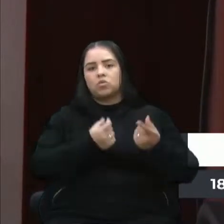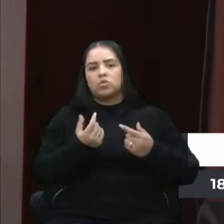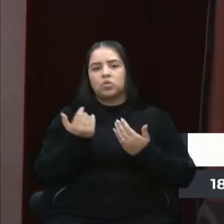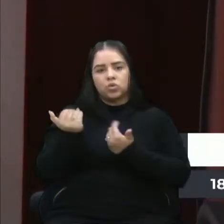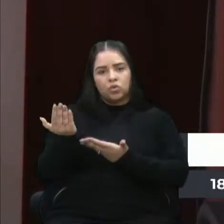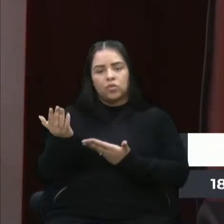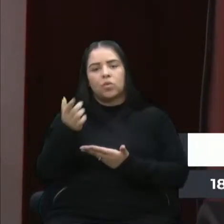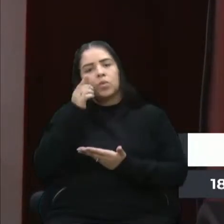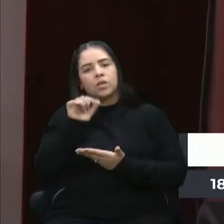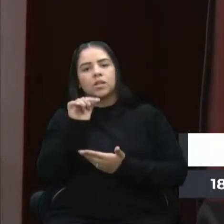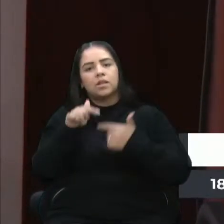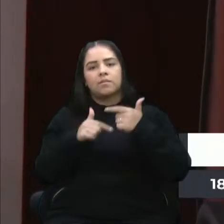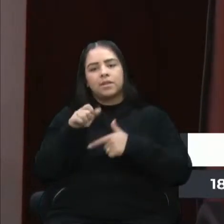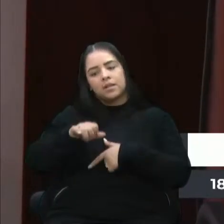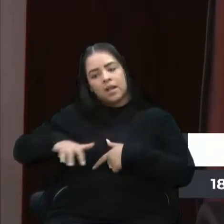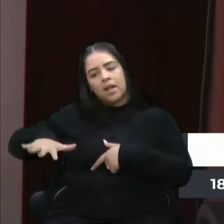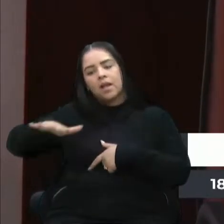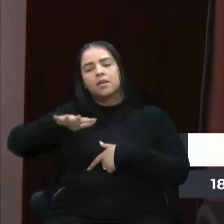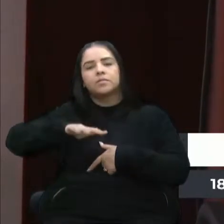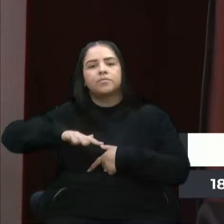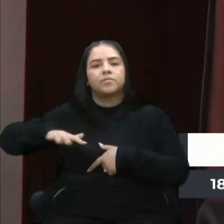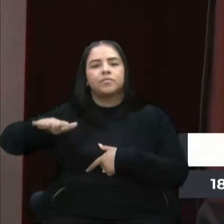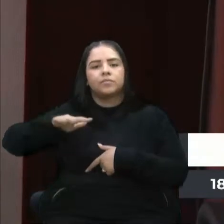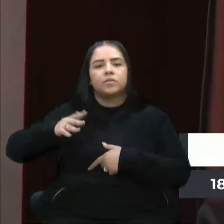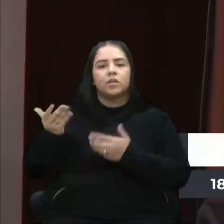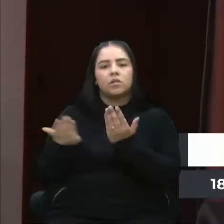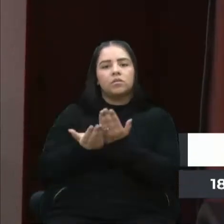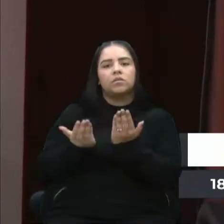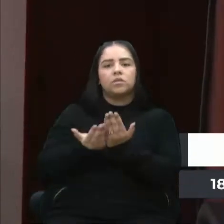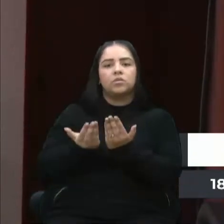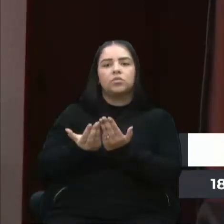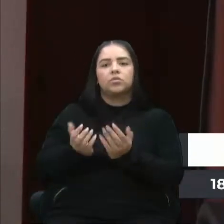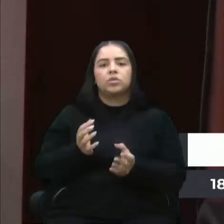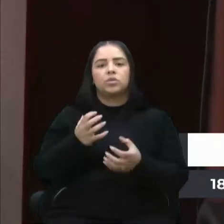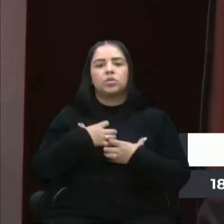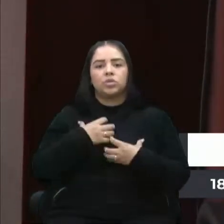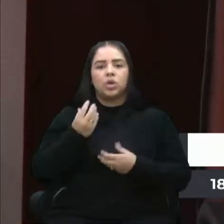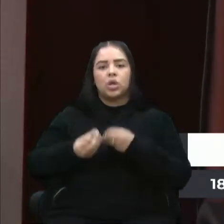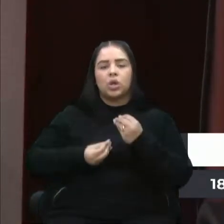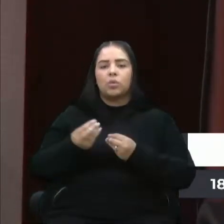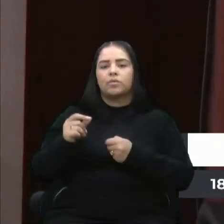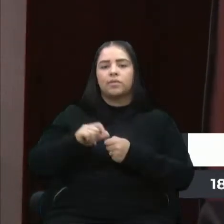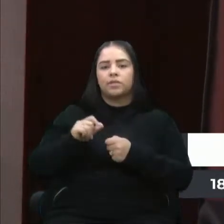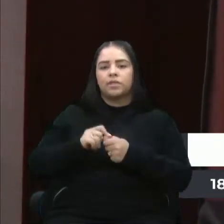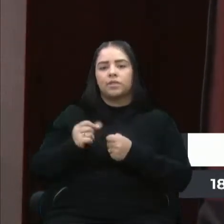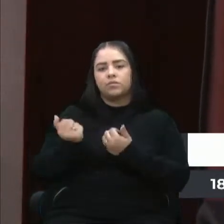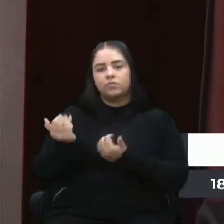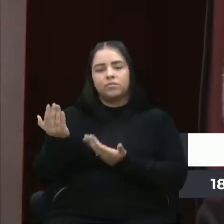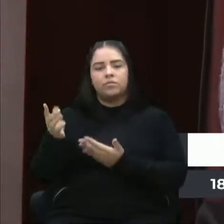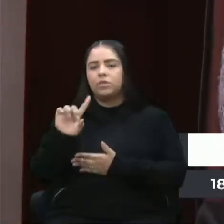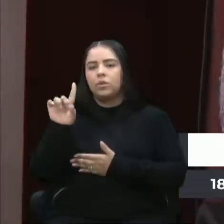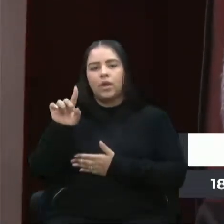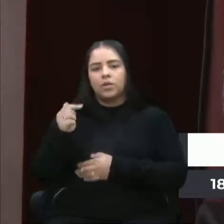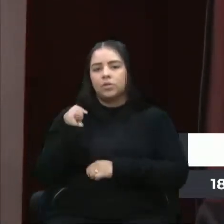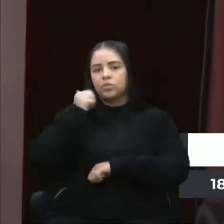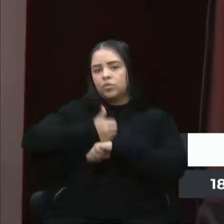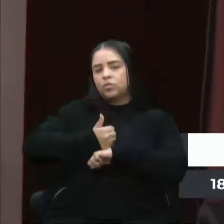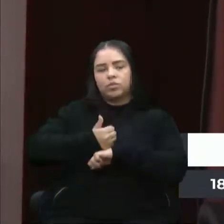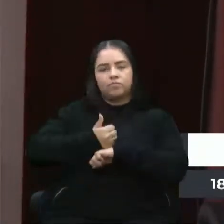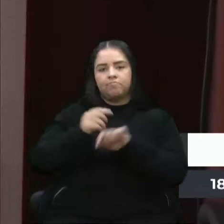como campo de atuação, está estudando formas e setores para colocar esses jovens, né? Não é substituir servidor,